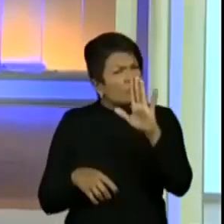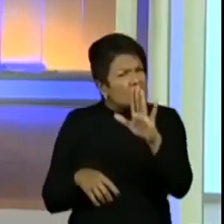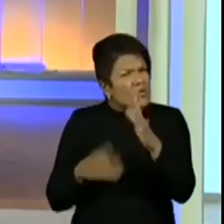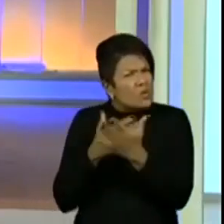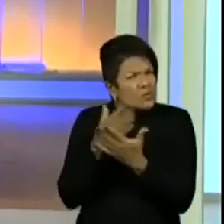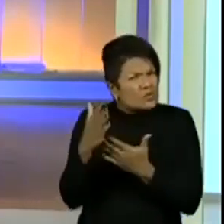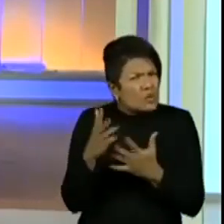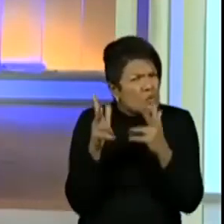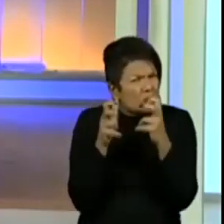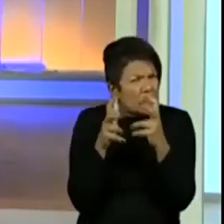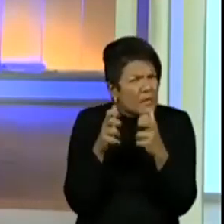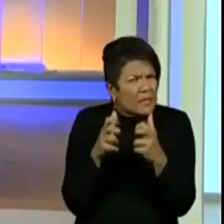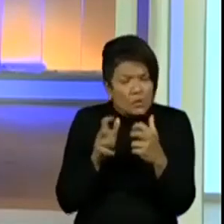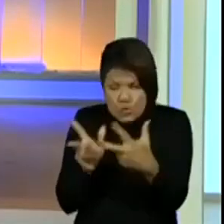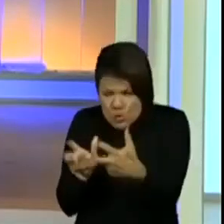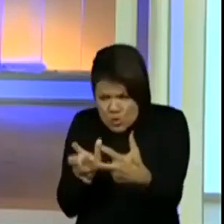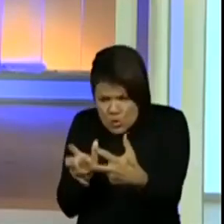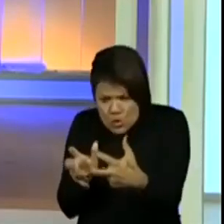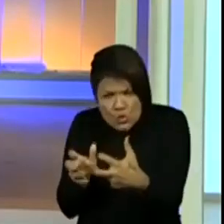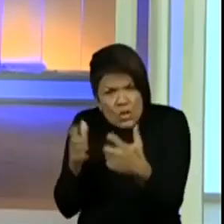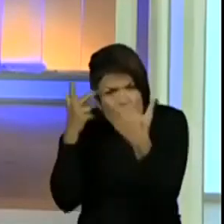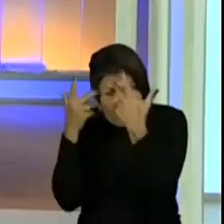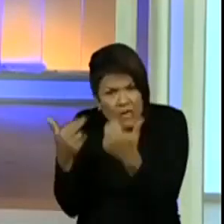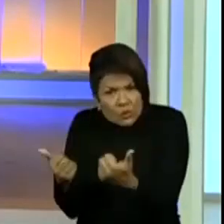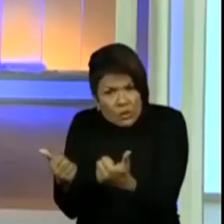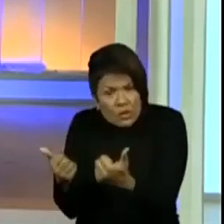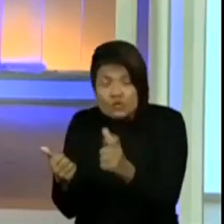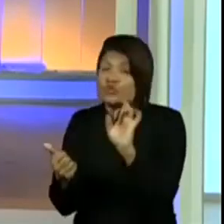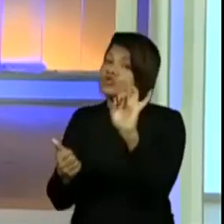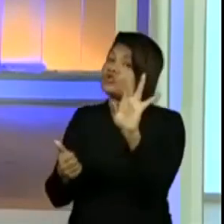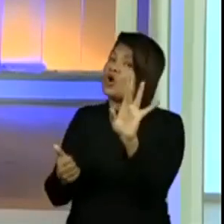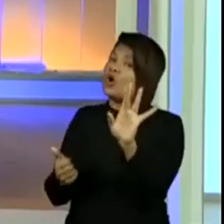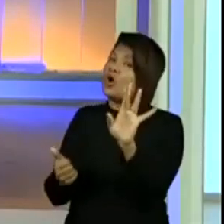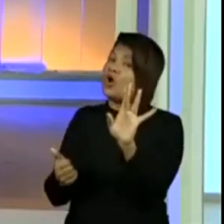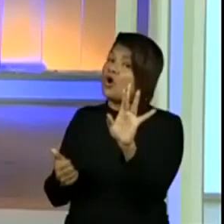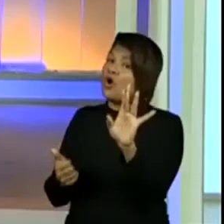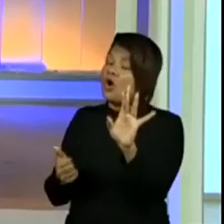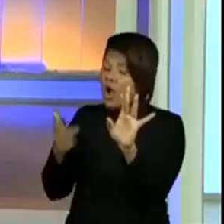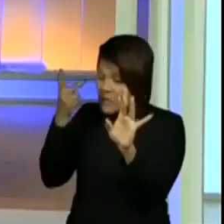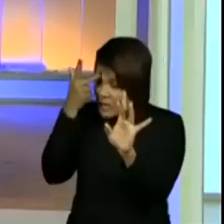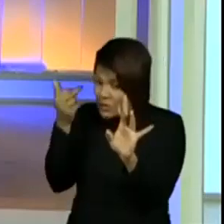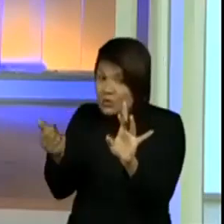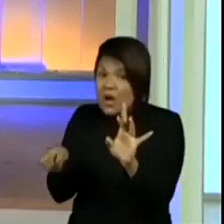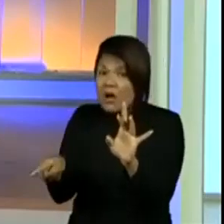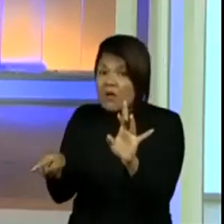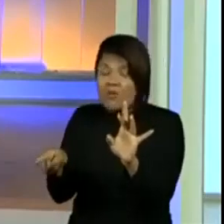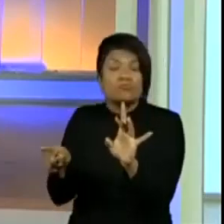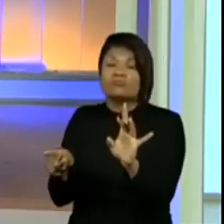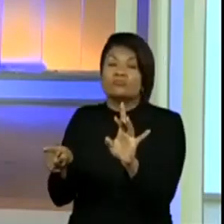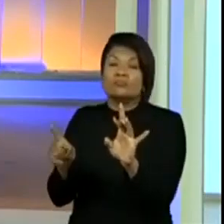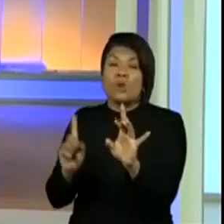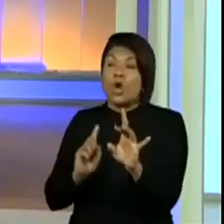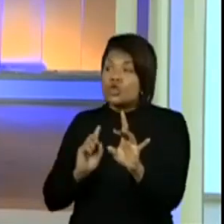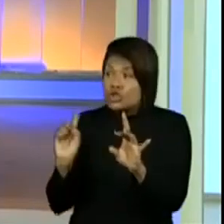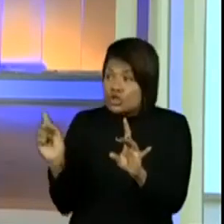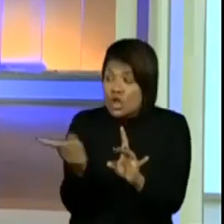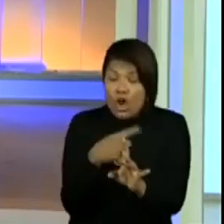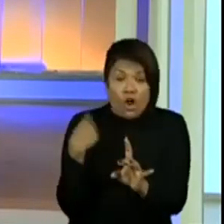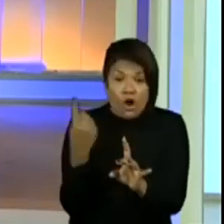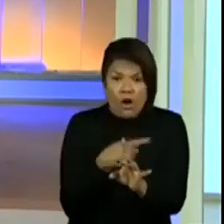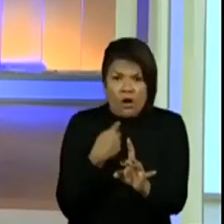o consumo de recursos naturais não são apenas recursos naturais, nós também